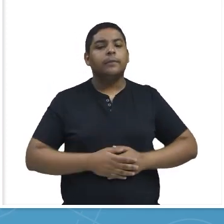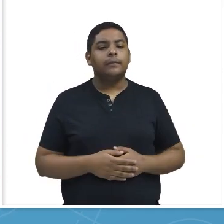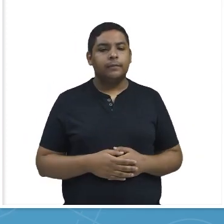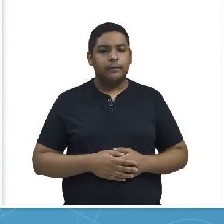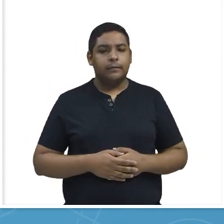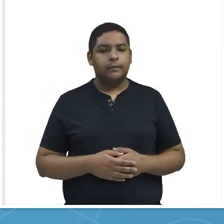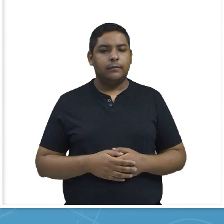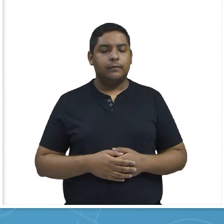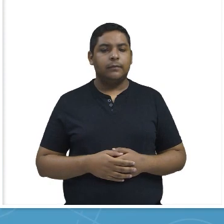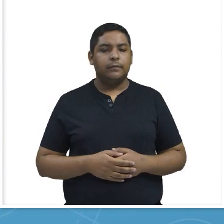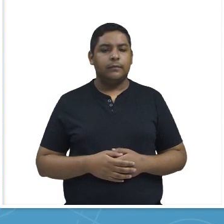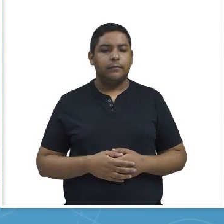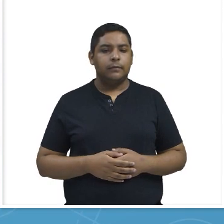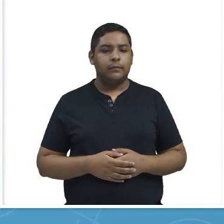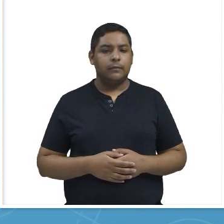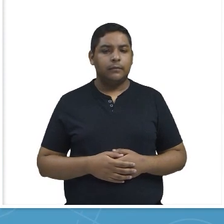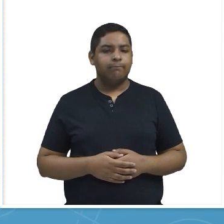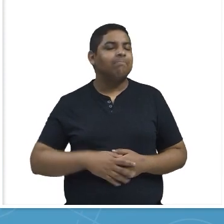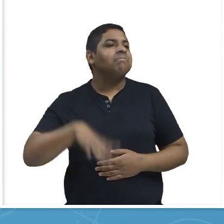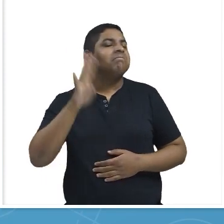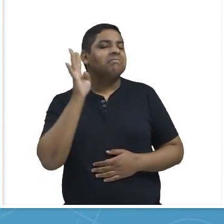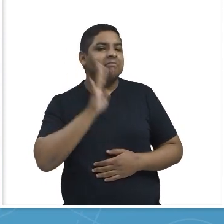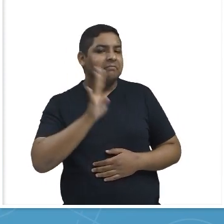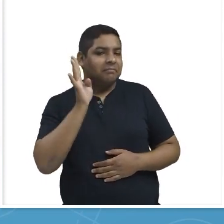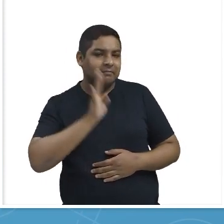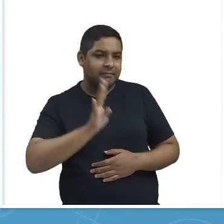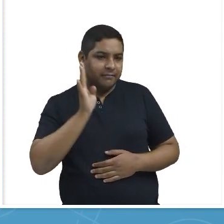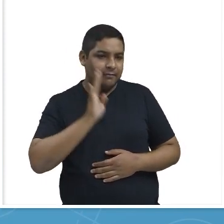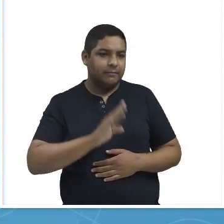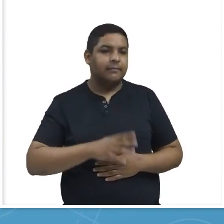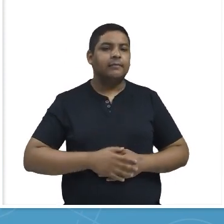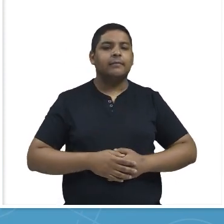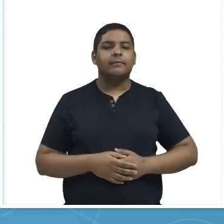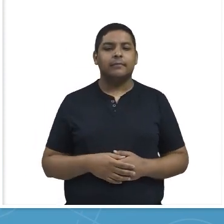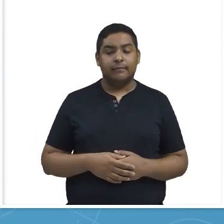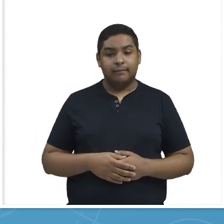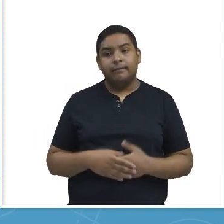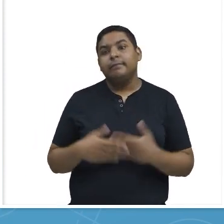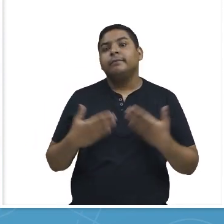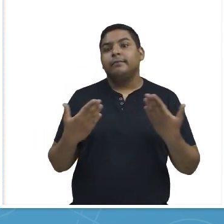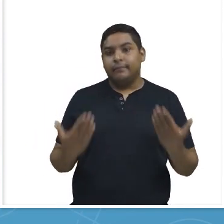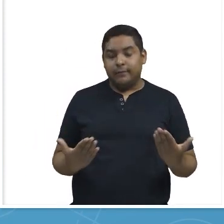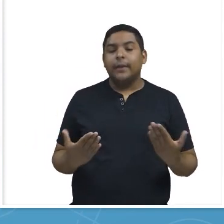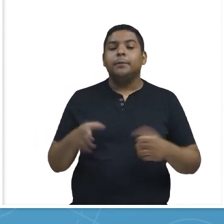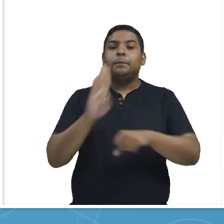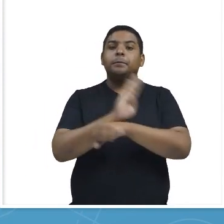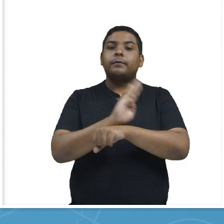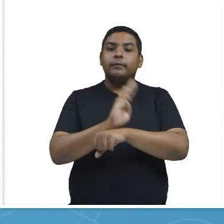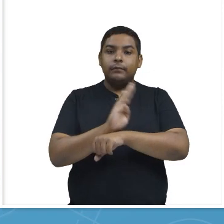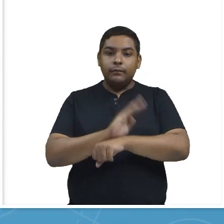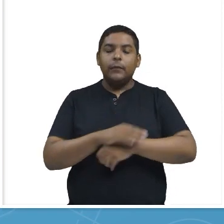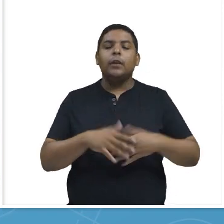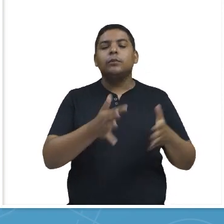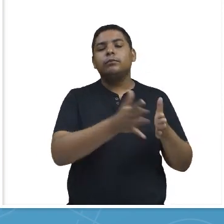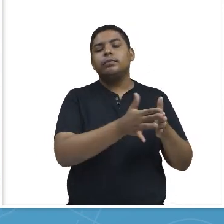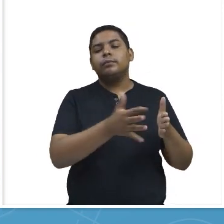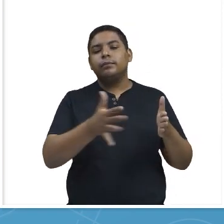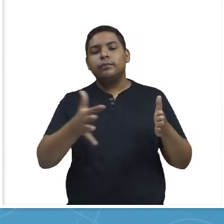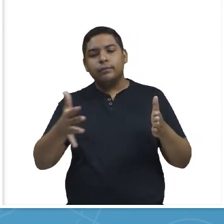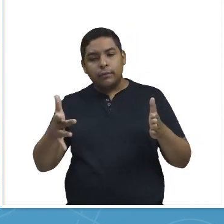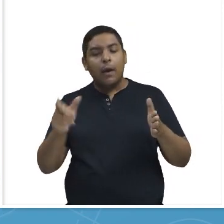that's amazing. Muito legal. Bem, então sobre esse vídeo, quero que vocês acompanhem agora